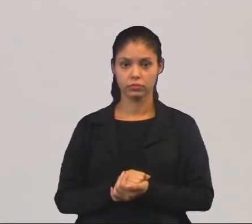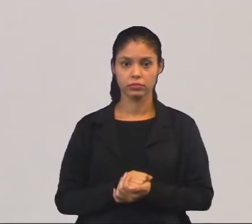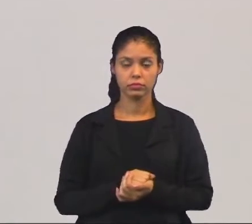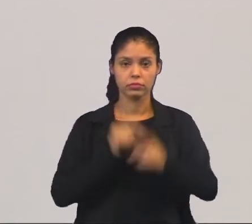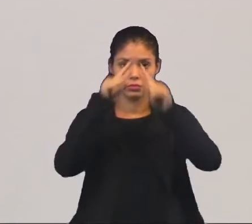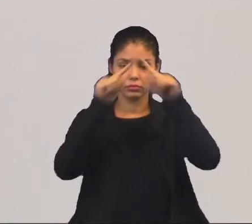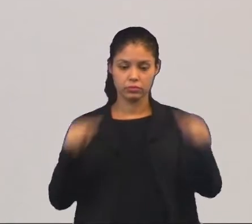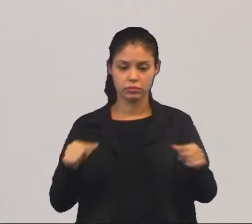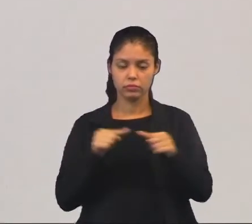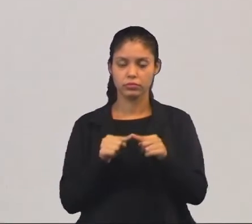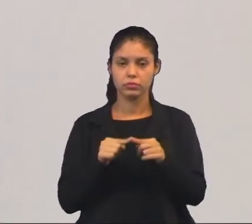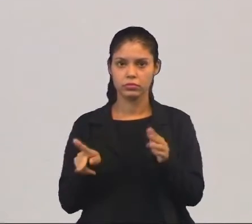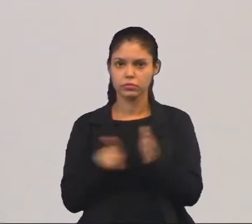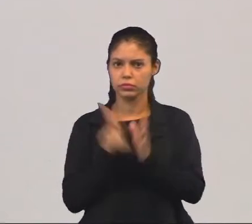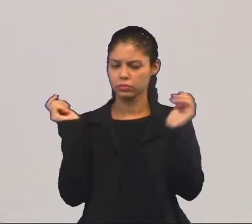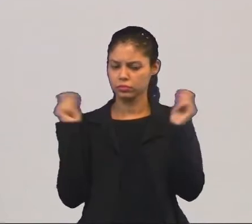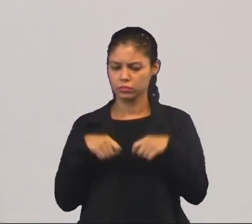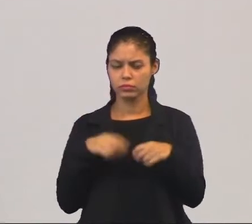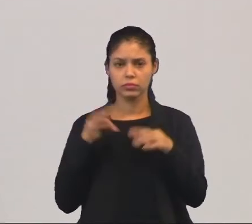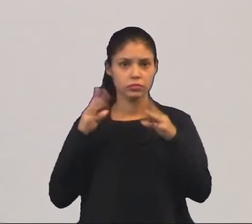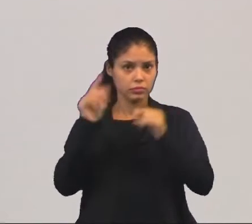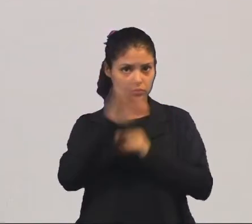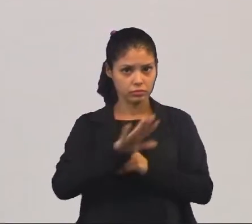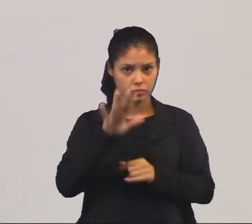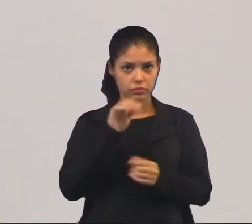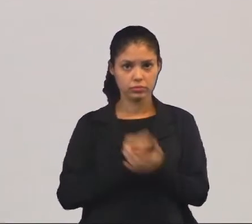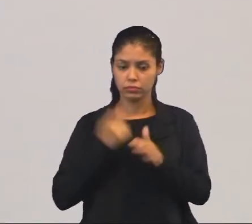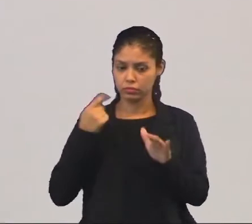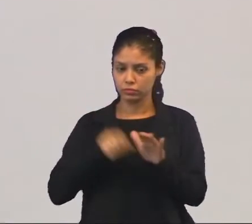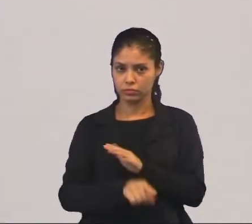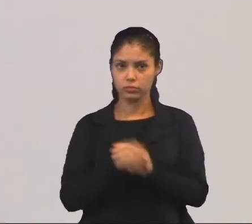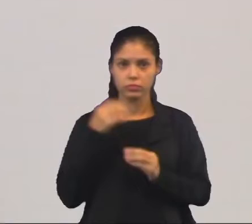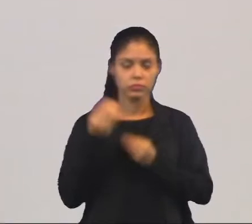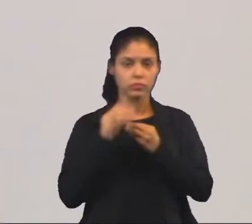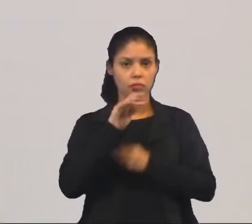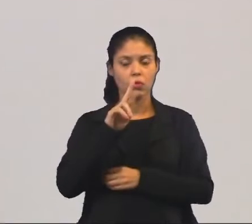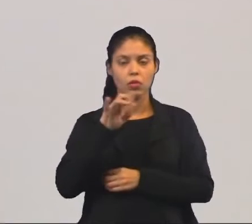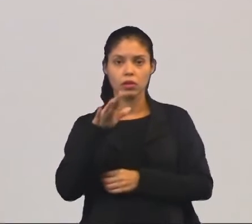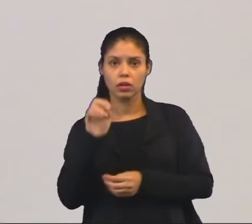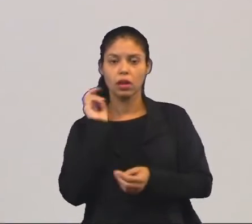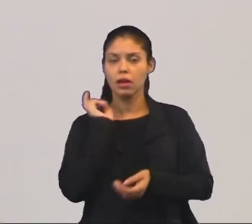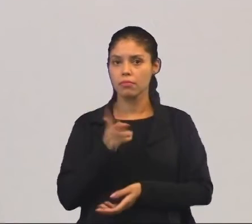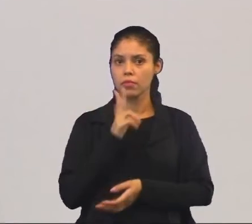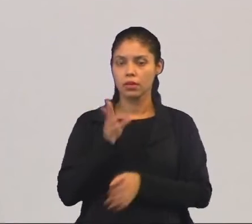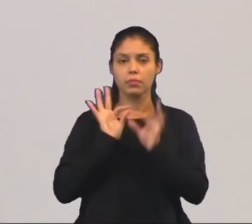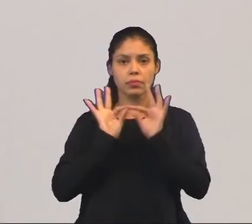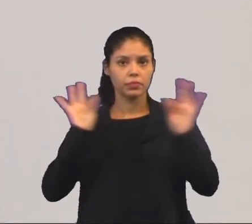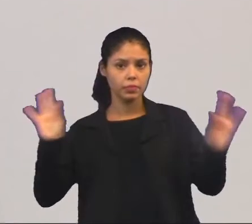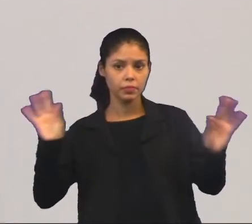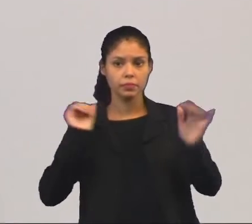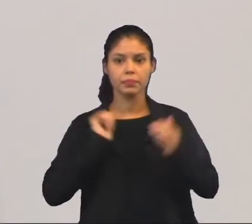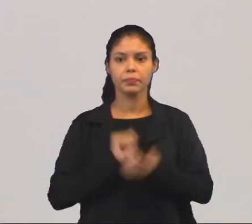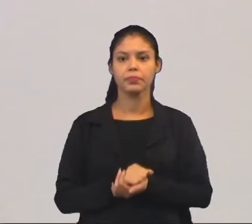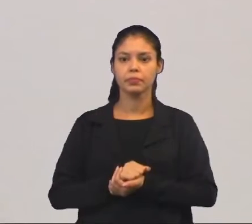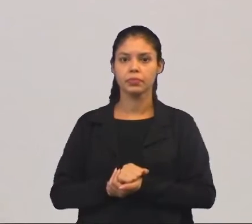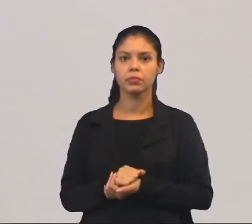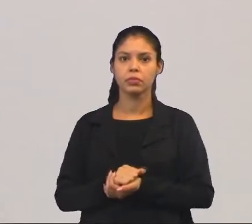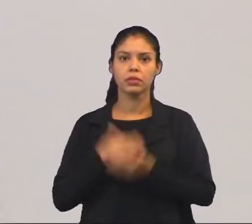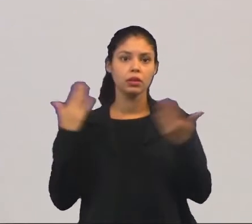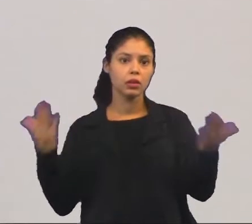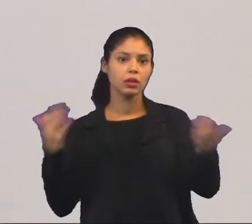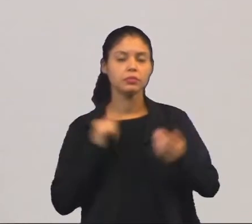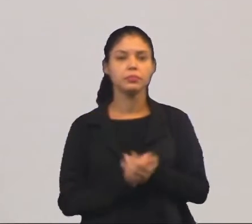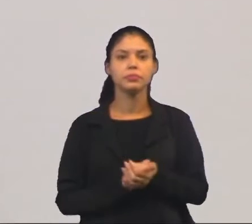o triângulo possui todos os lados e um ângulo interno, congruente com a mesma medida.